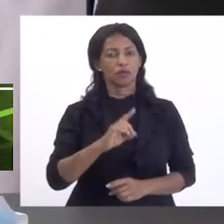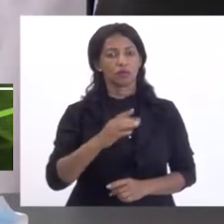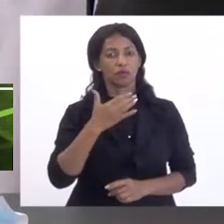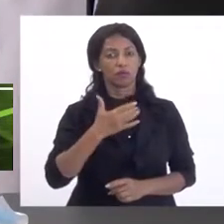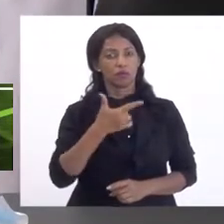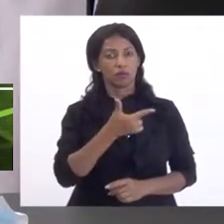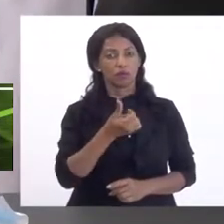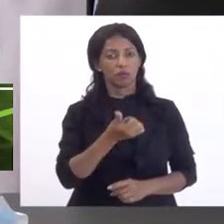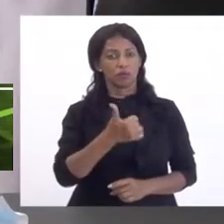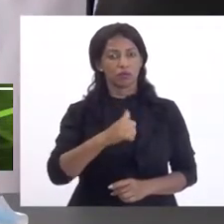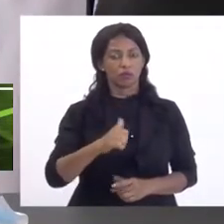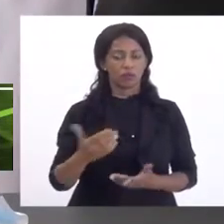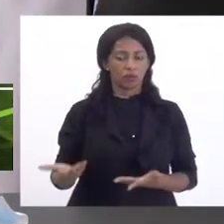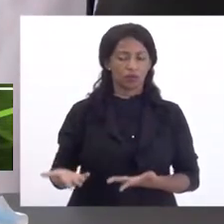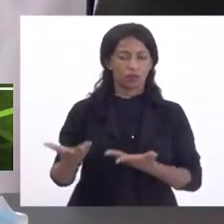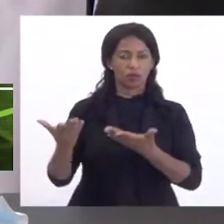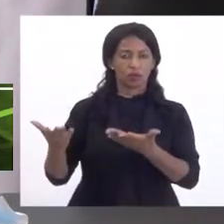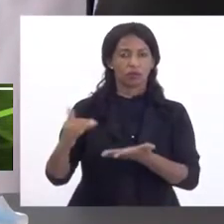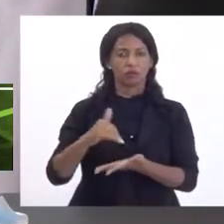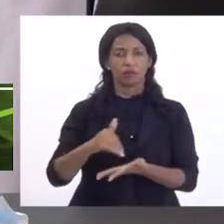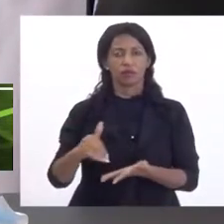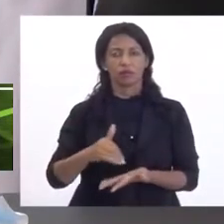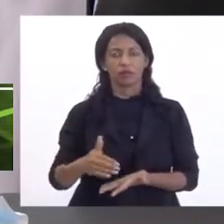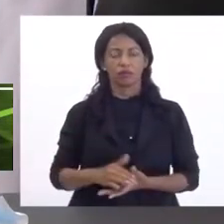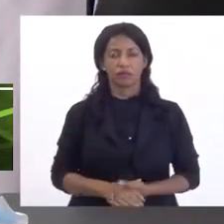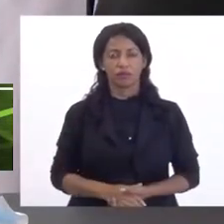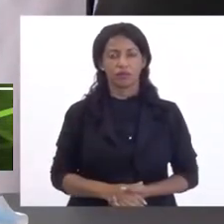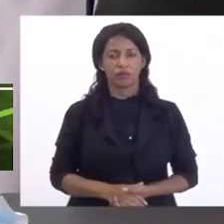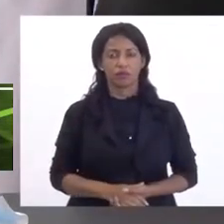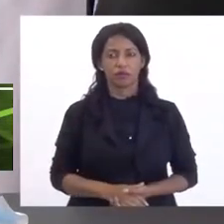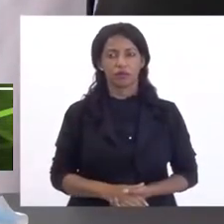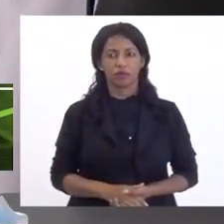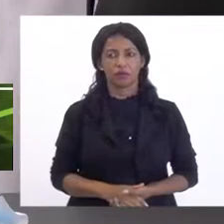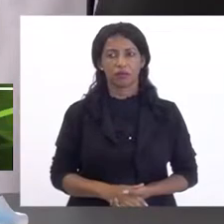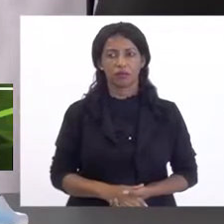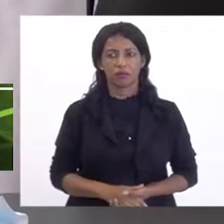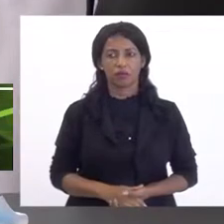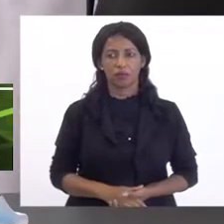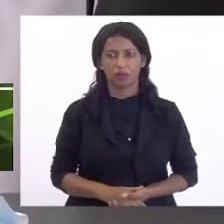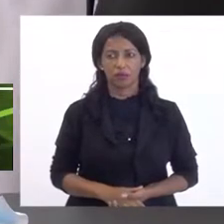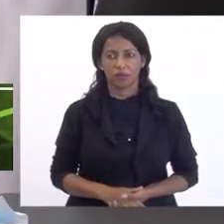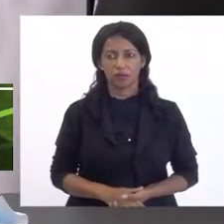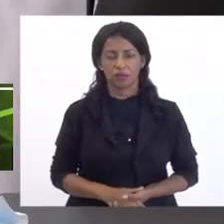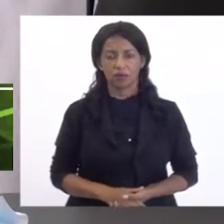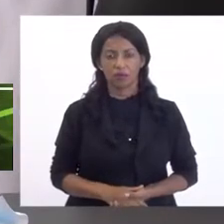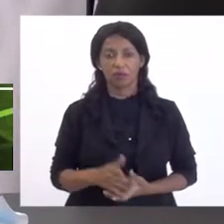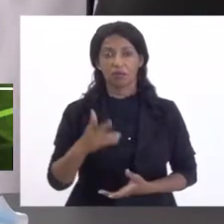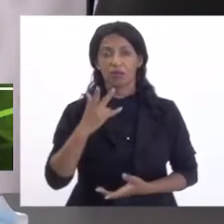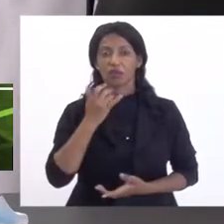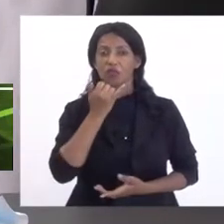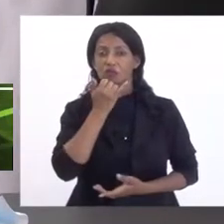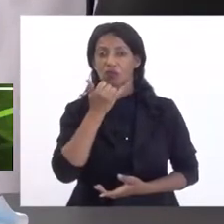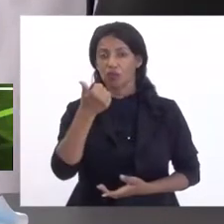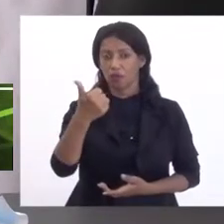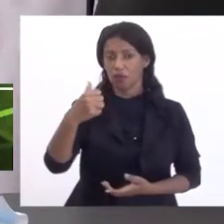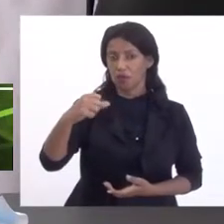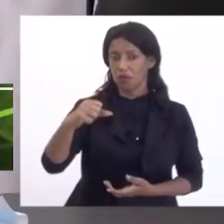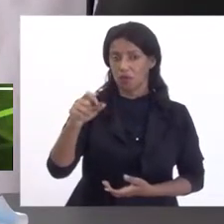2019. Com a palavra, o secretário... 20. Mas colocaram aqui 19. Não é, mas está